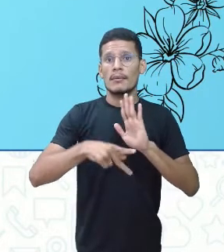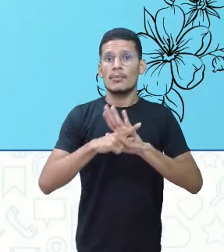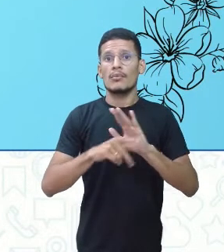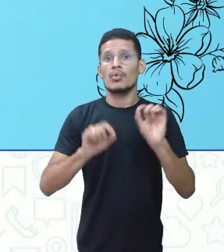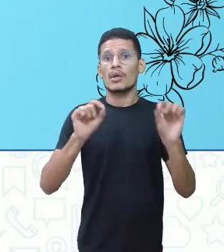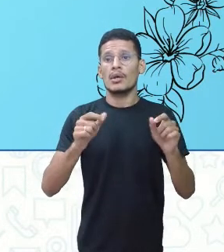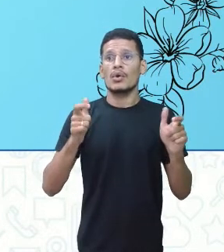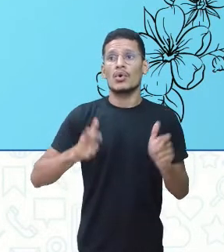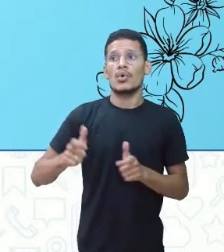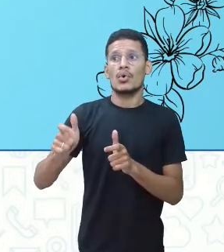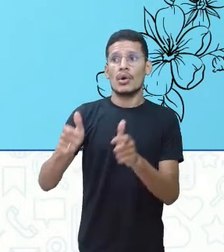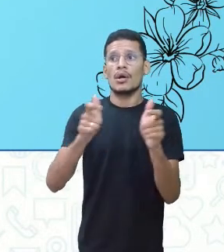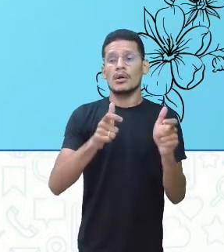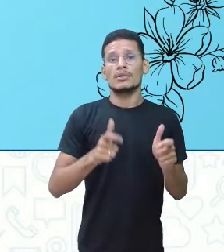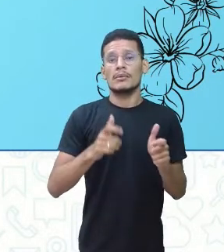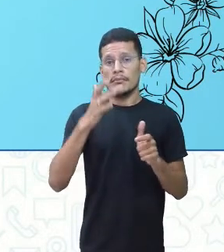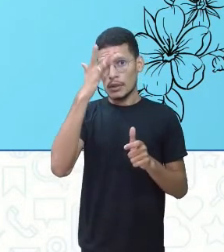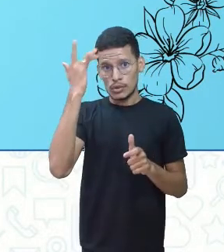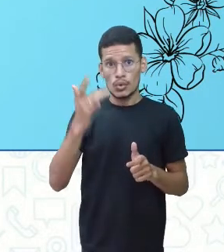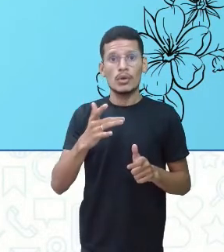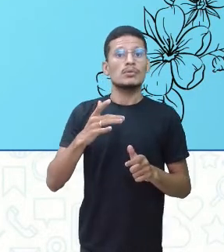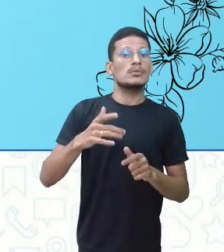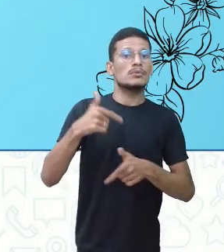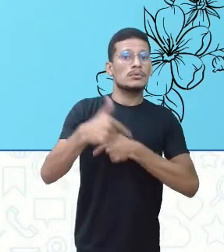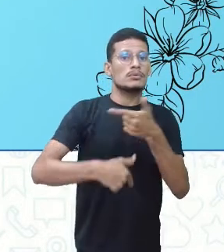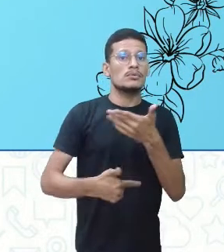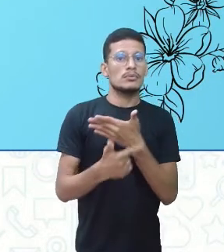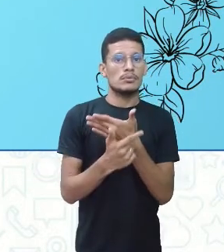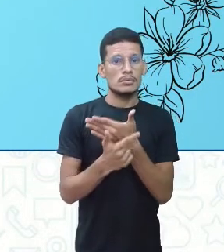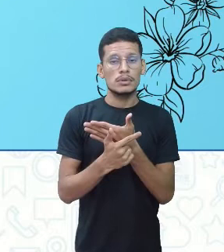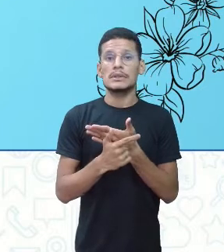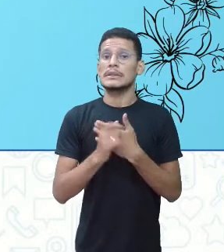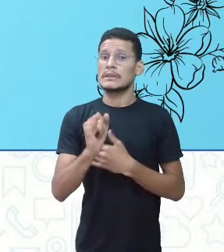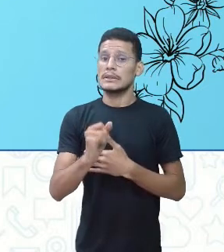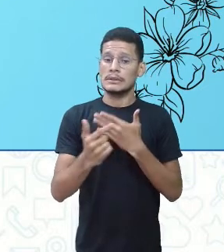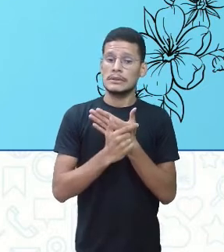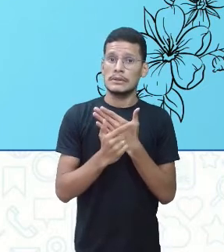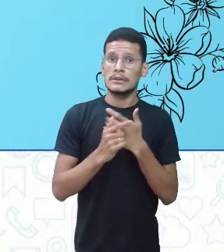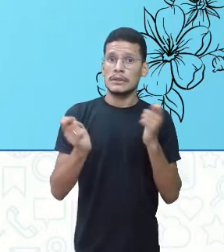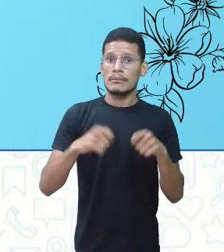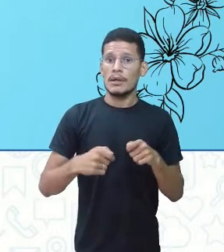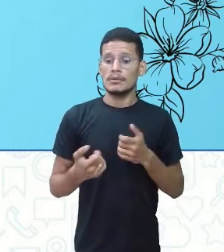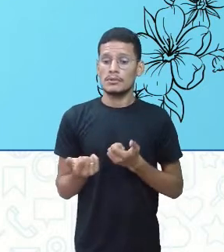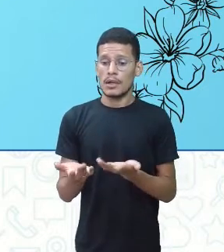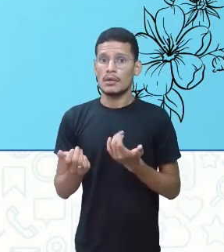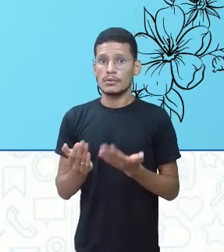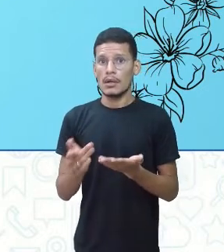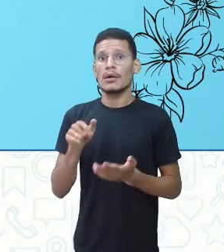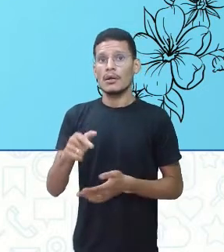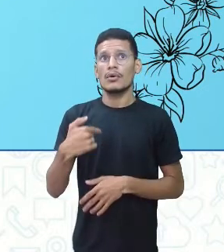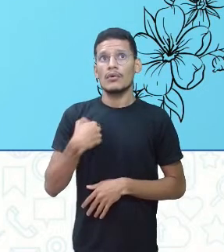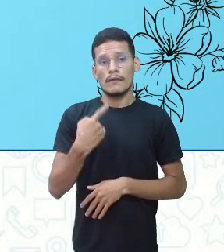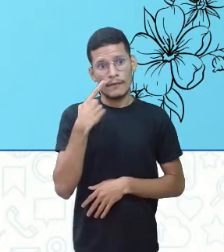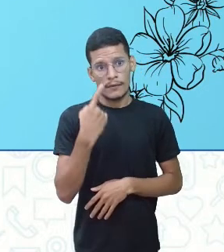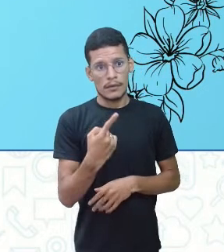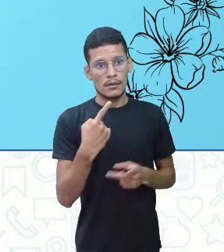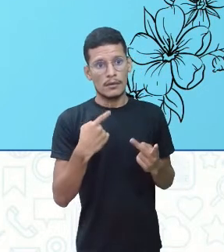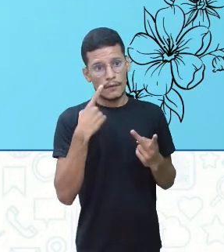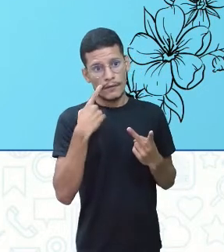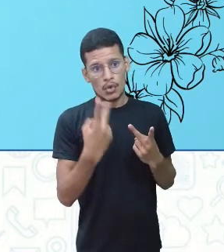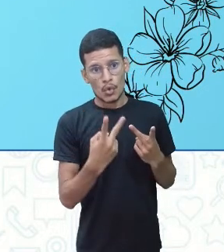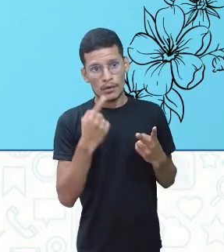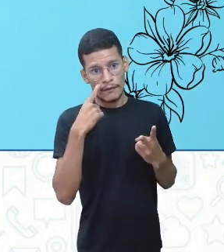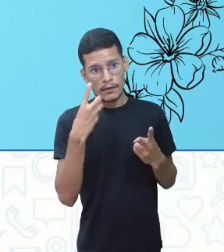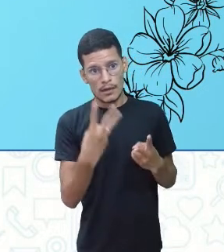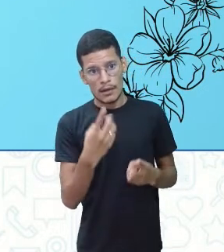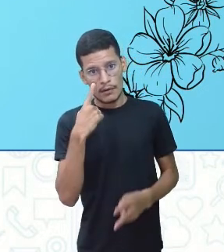os lacaios, os servos, os criados. E aí, quando os criados vão servindo esse velho, ele diz: já vi 1, já vi 2, já